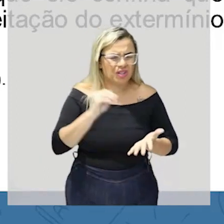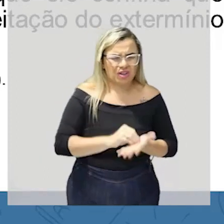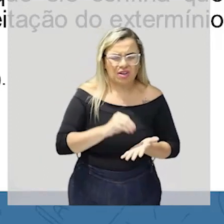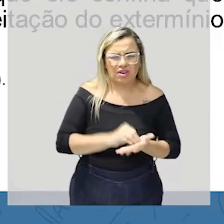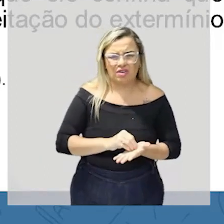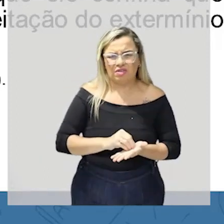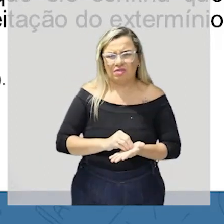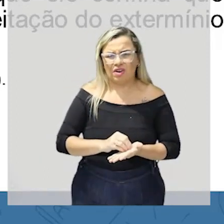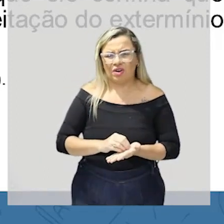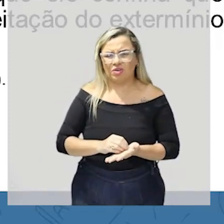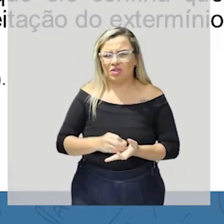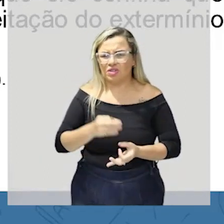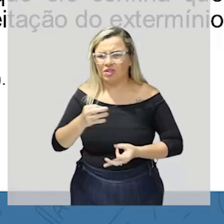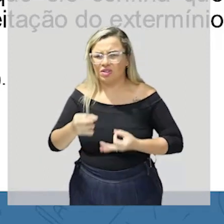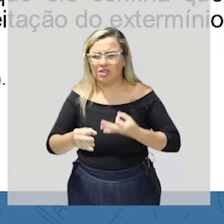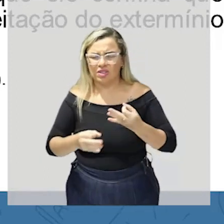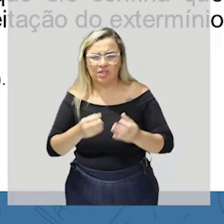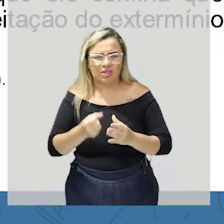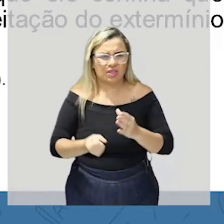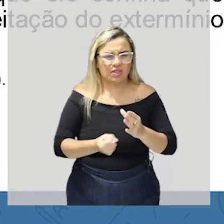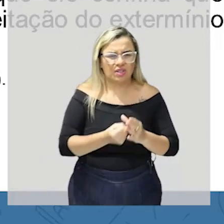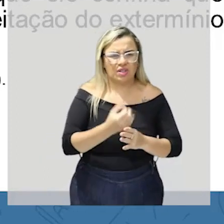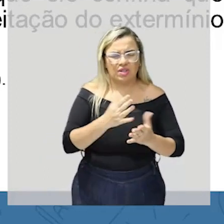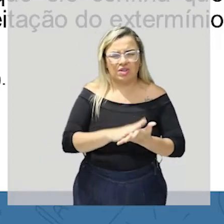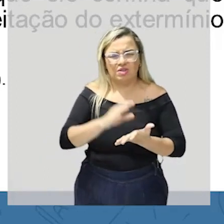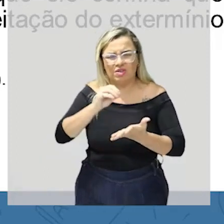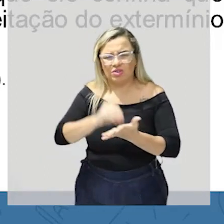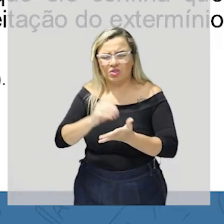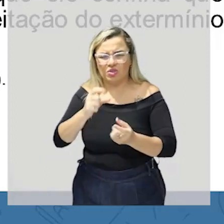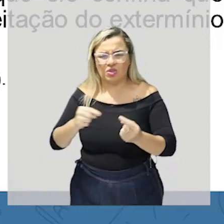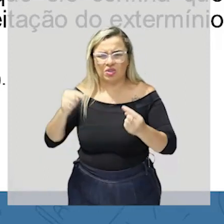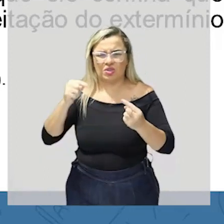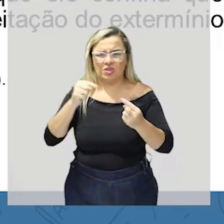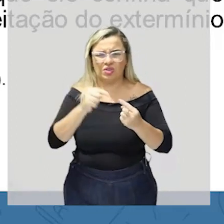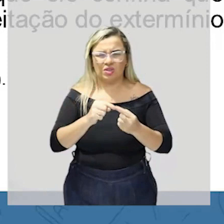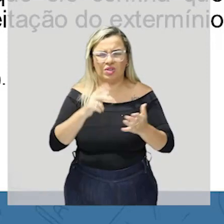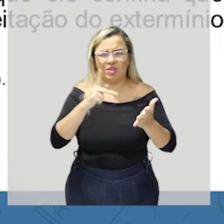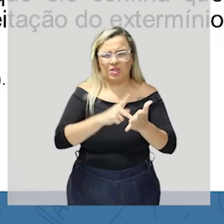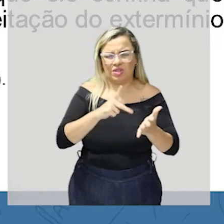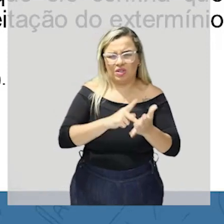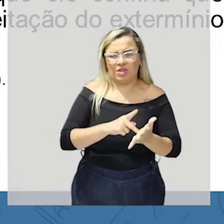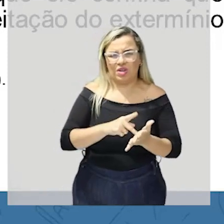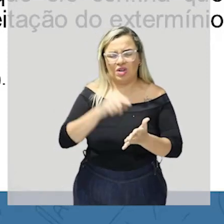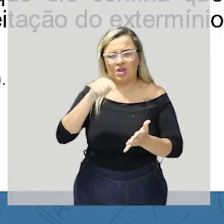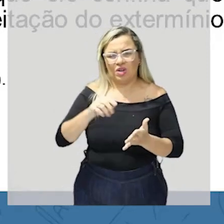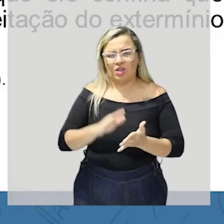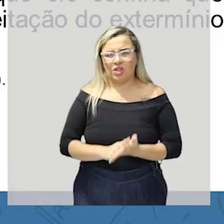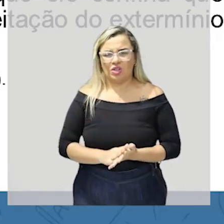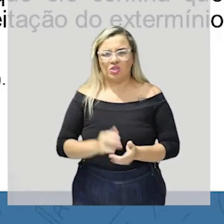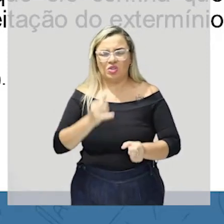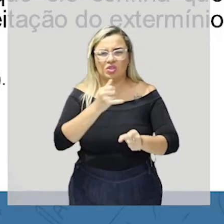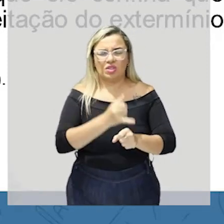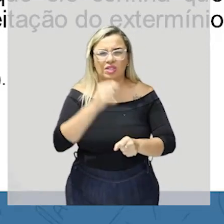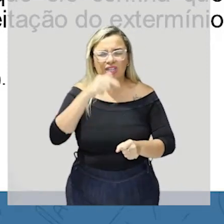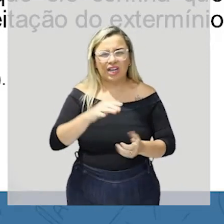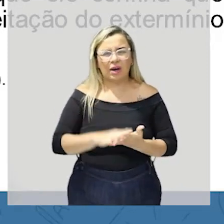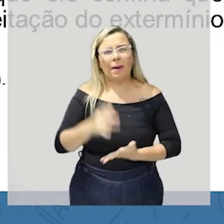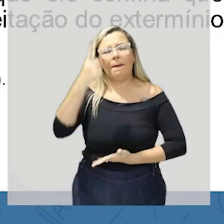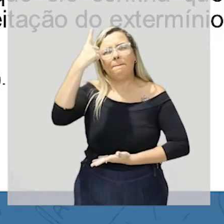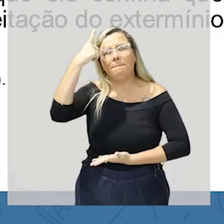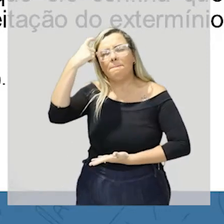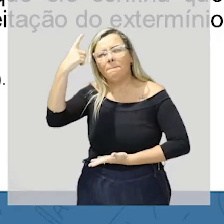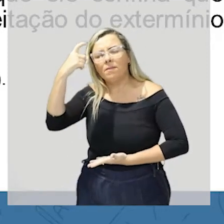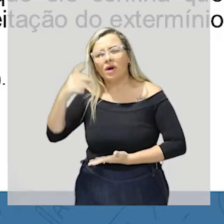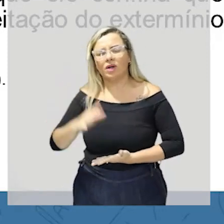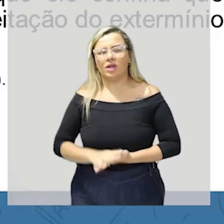cortina de ferro. Aquela ideia que se tem lá da cortina de ferro no período entre guerras, né, do isolamento do leste